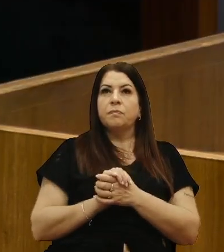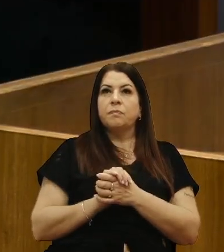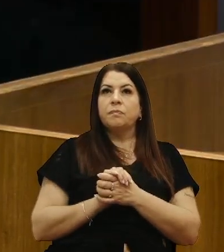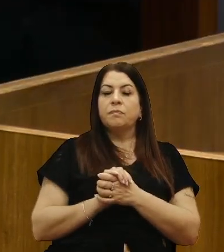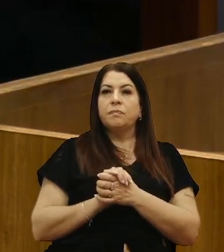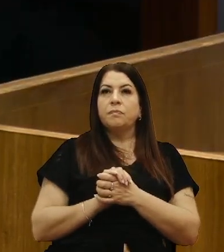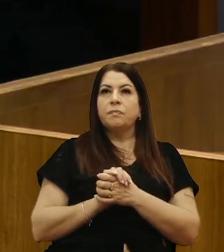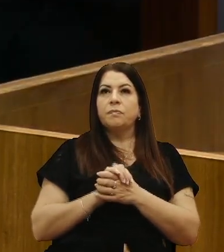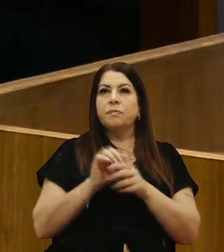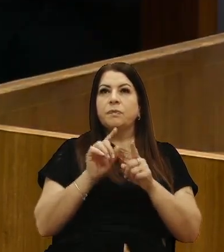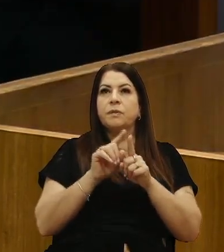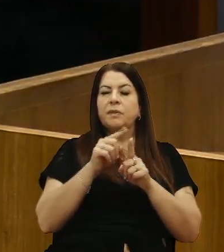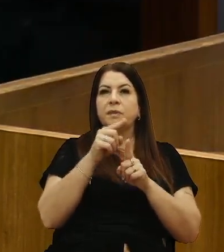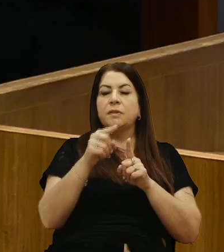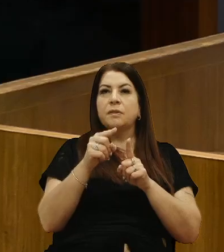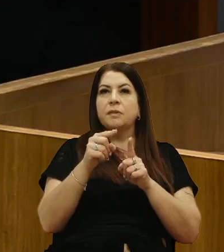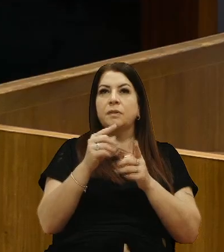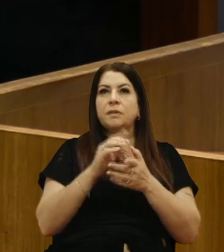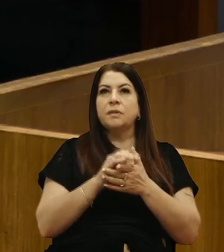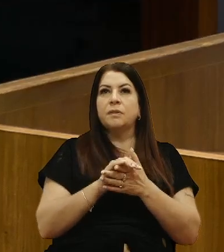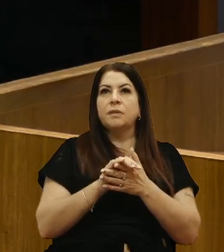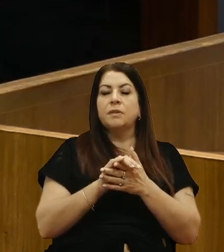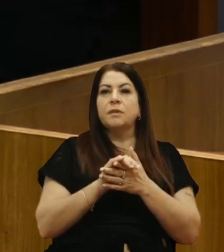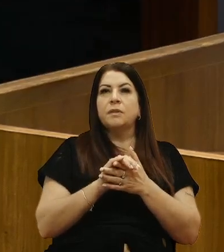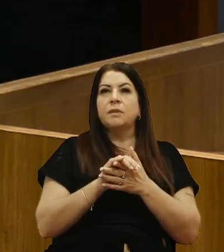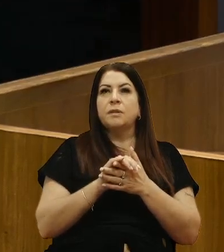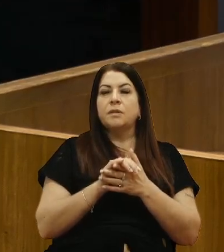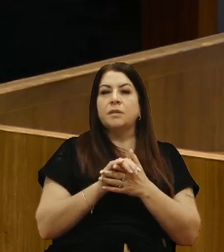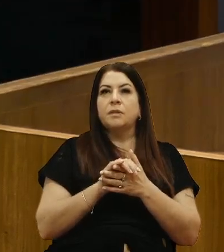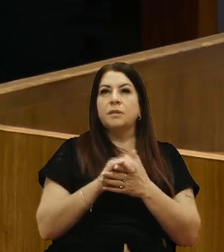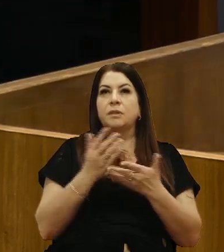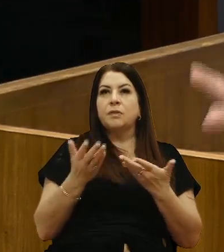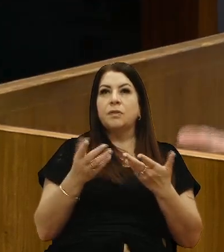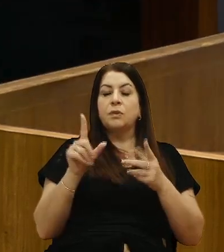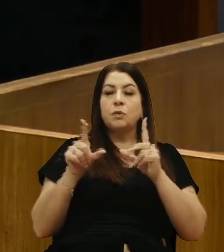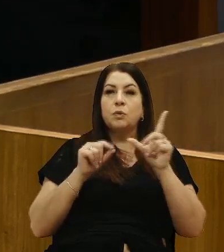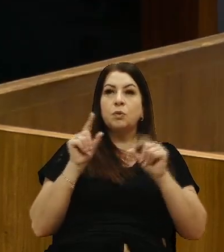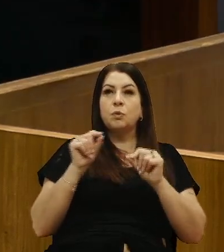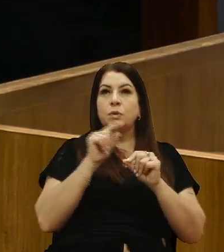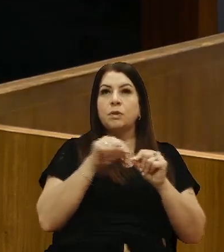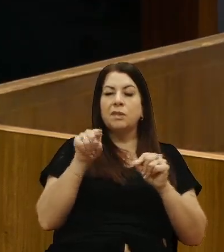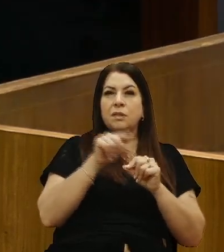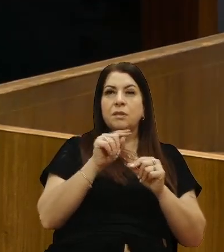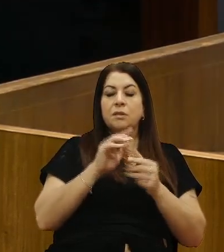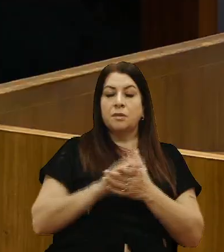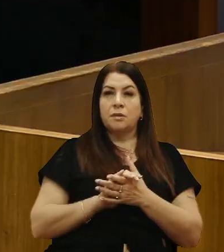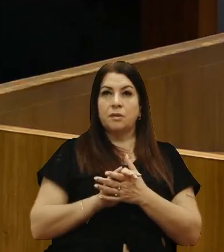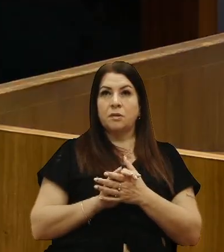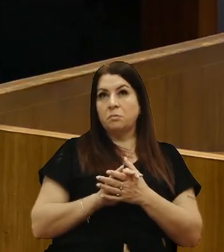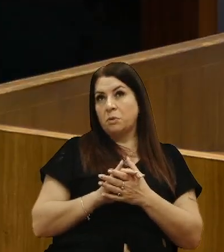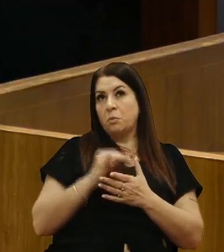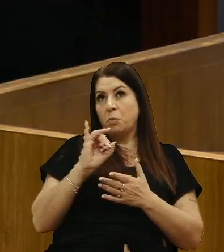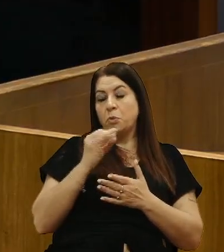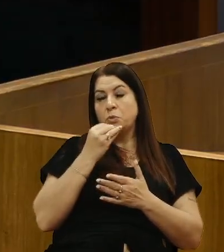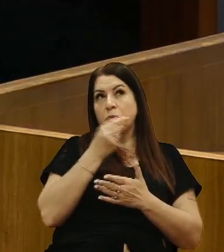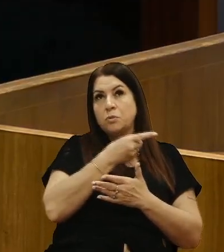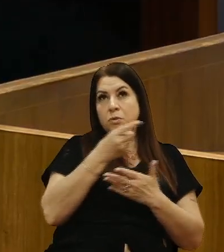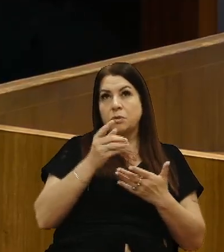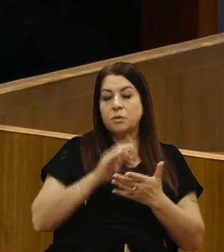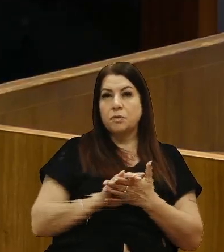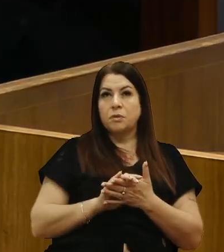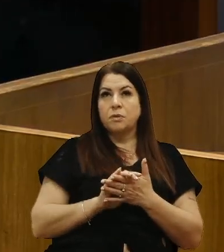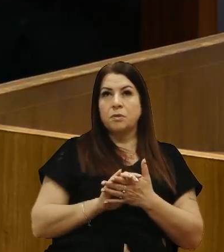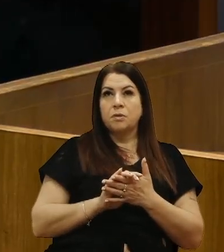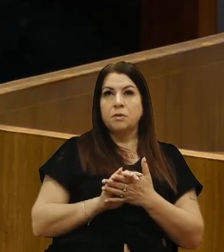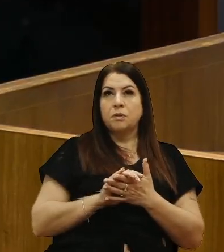cidade. Mas o assunto que escolhi e que acreditei ser oportuno trazer para esse